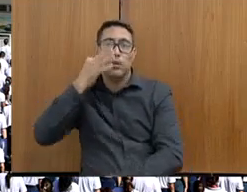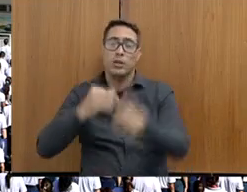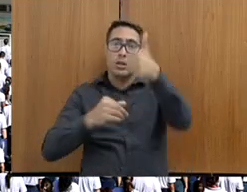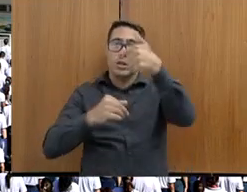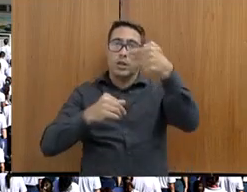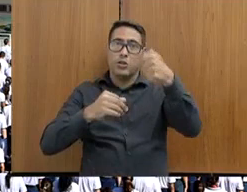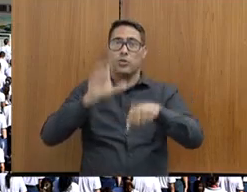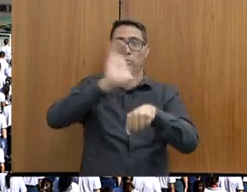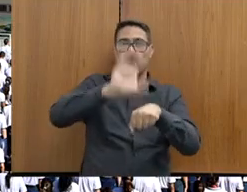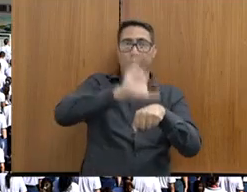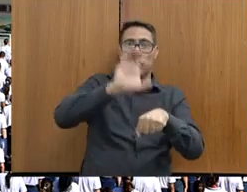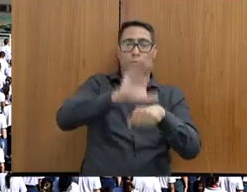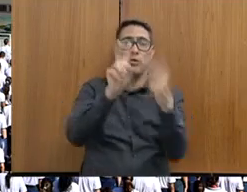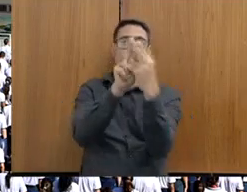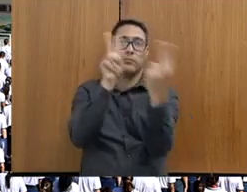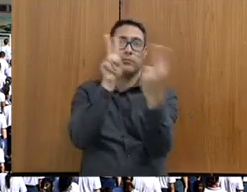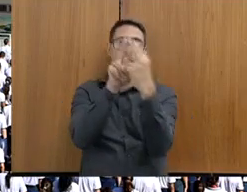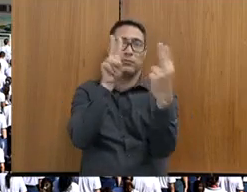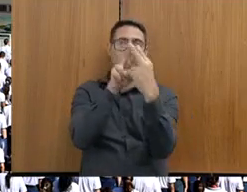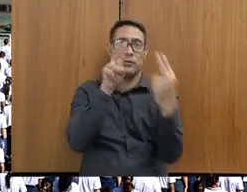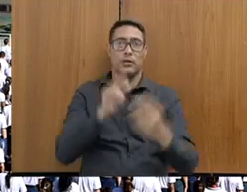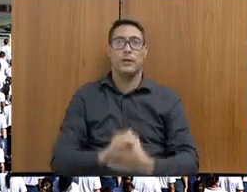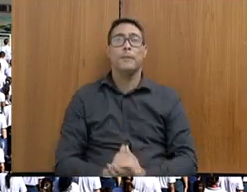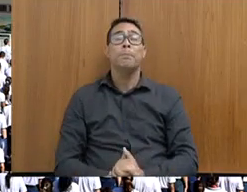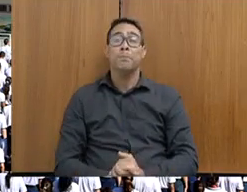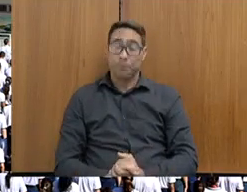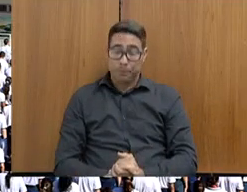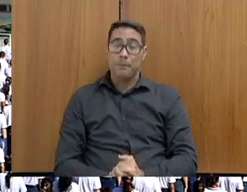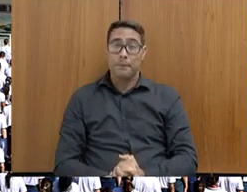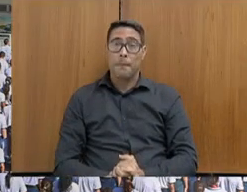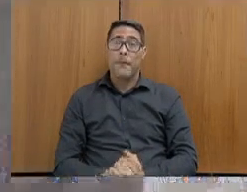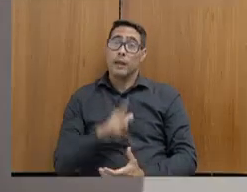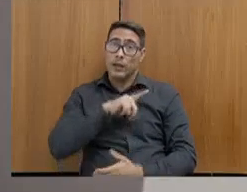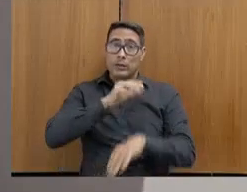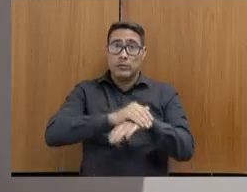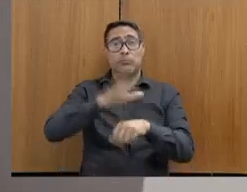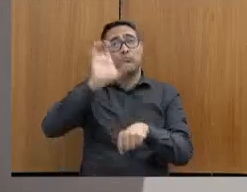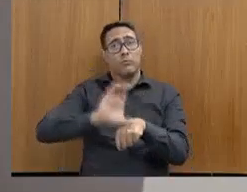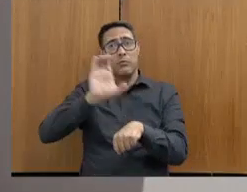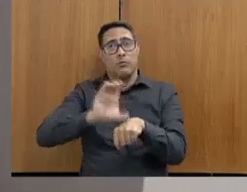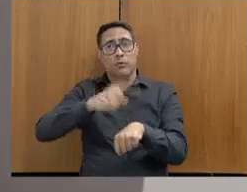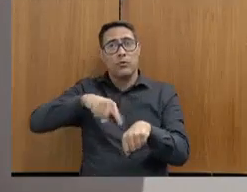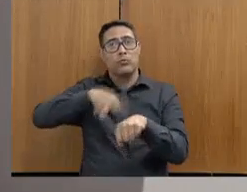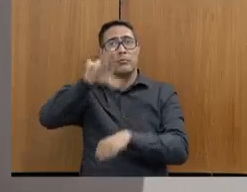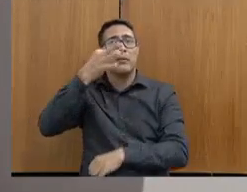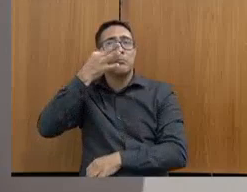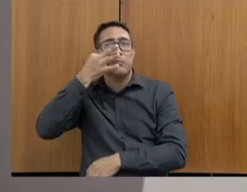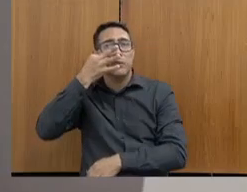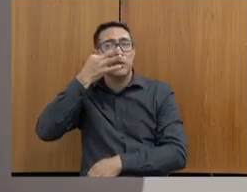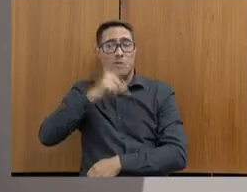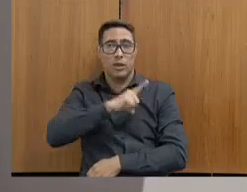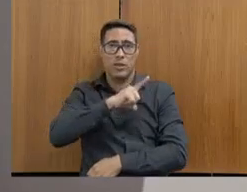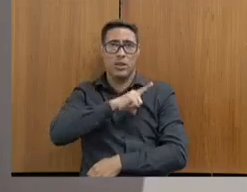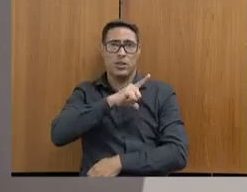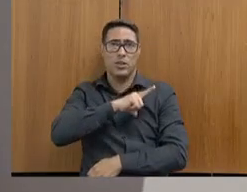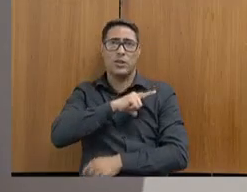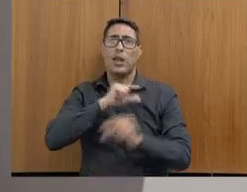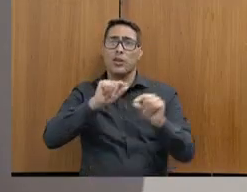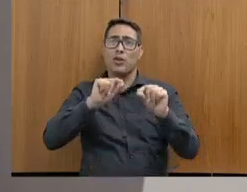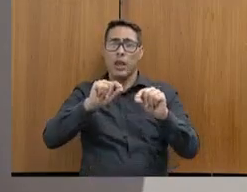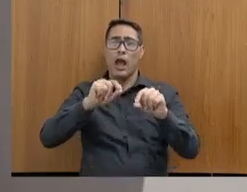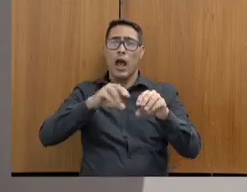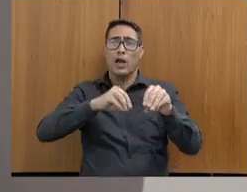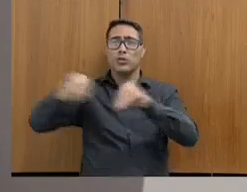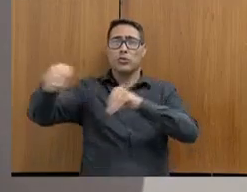cursos de ensino a distância e né nesses cursos presenciais nós temos deslocamento No que diz respeito